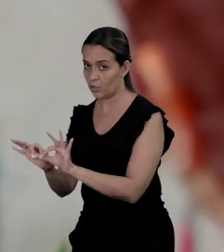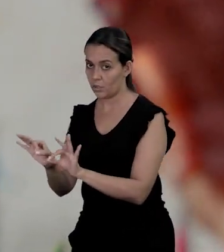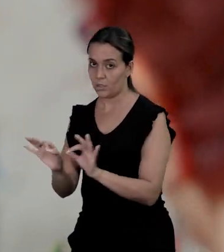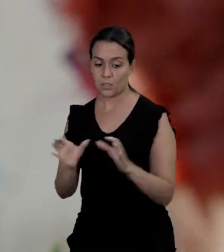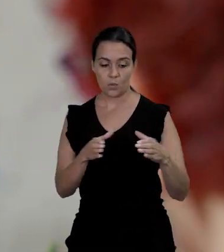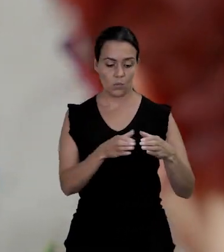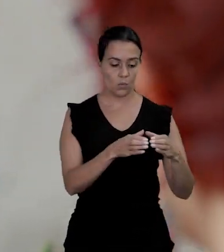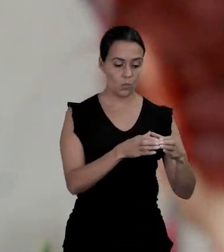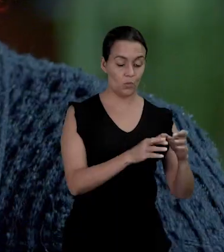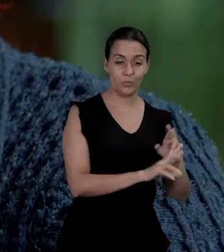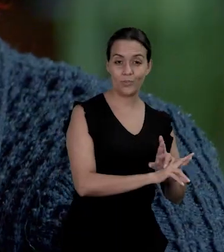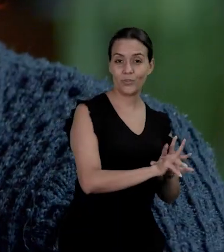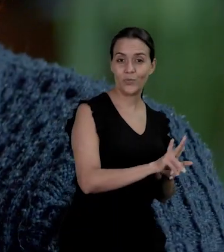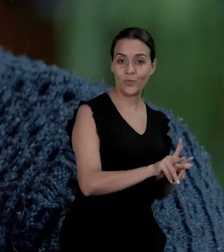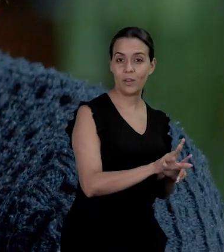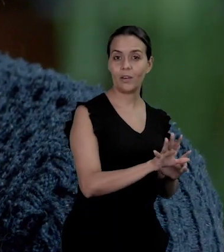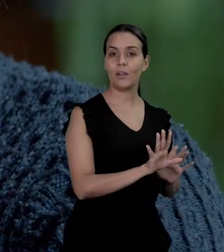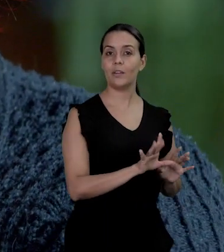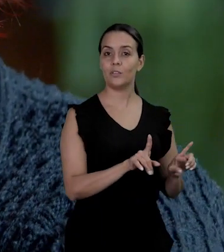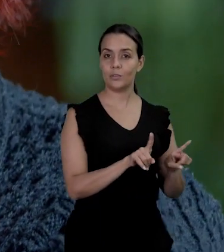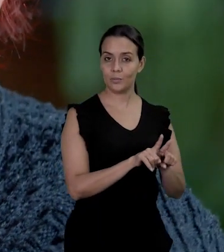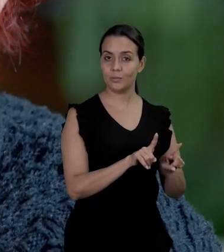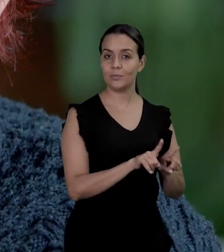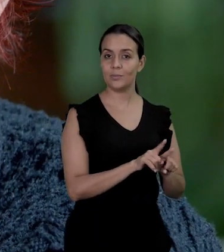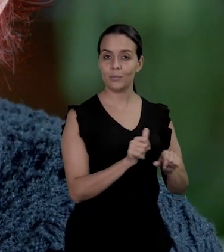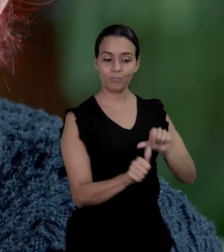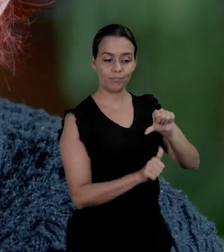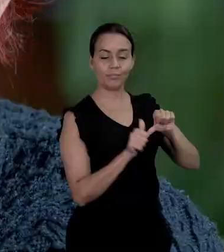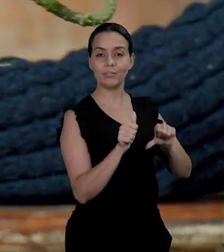e daí por diante. Querida,